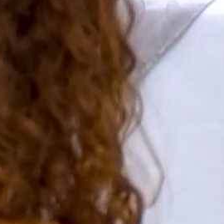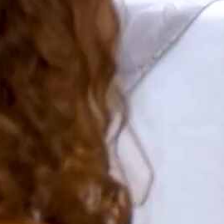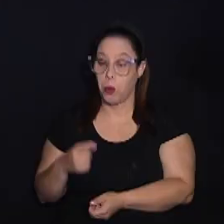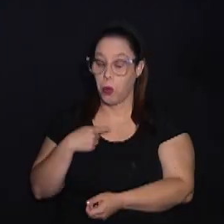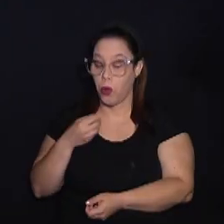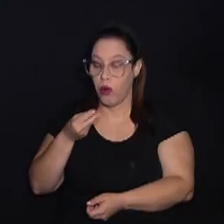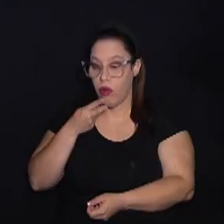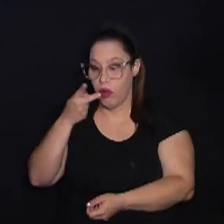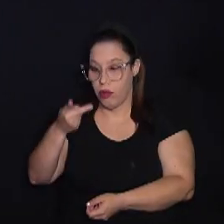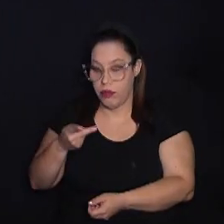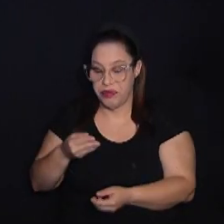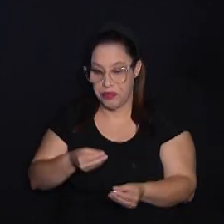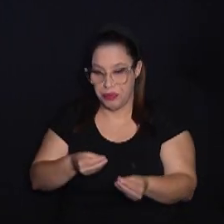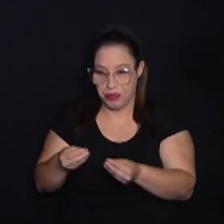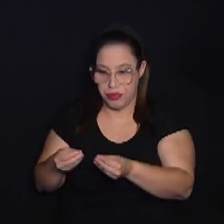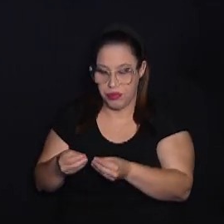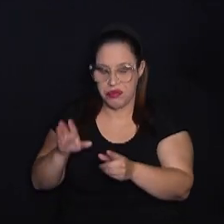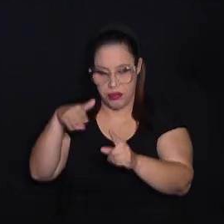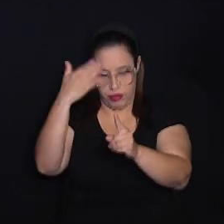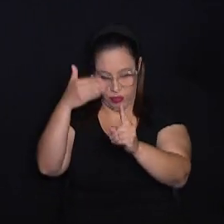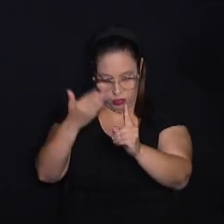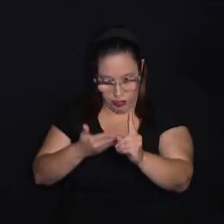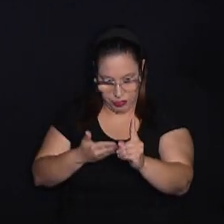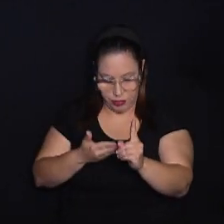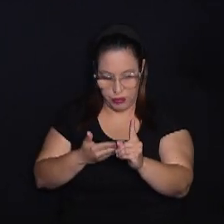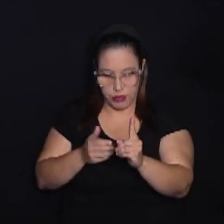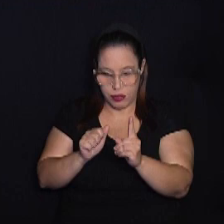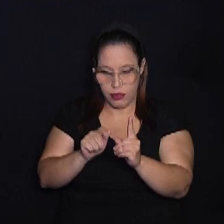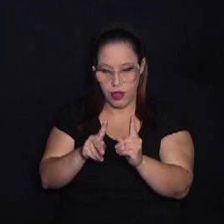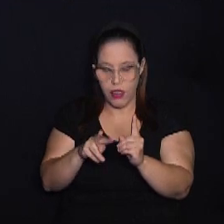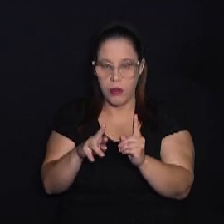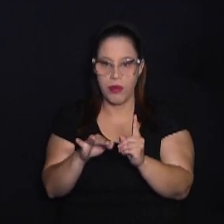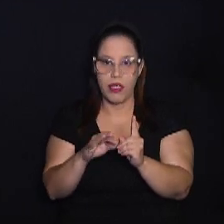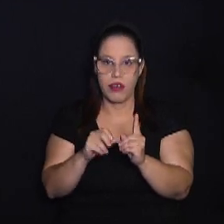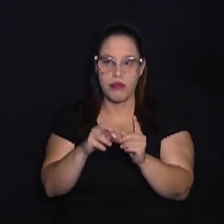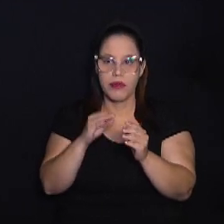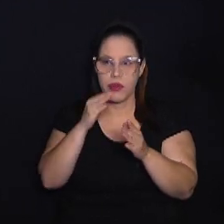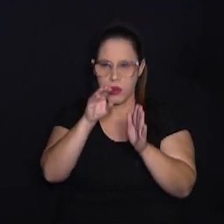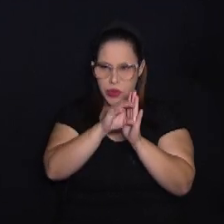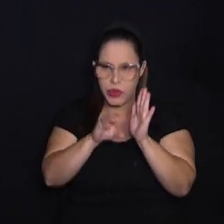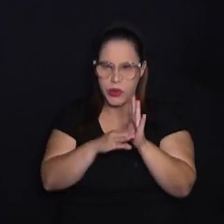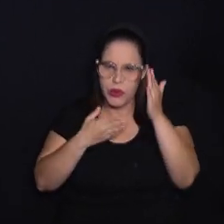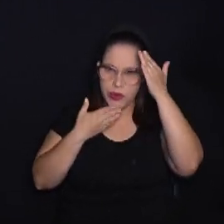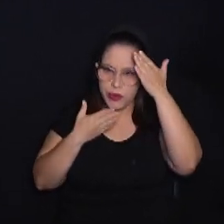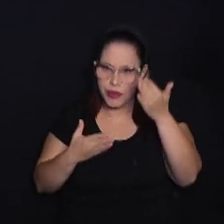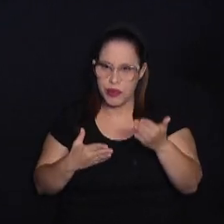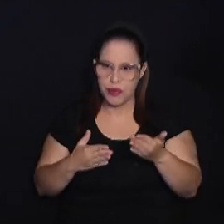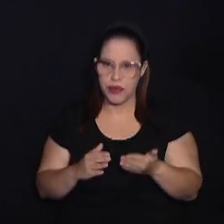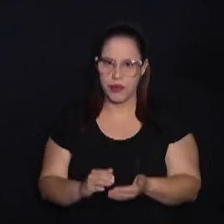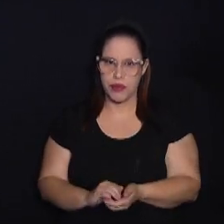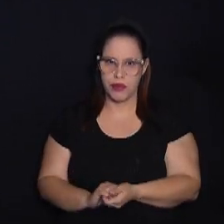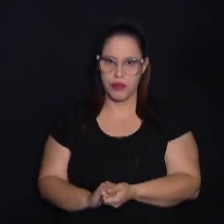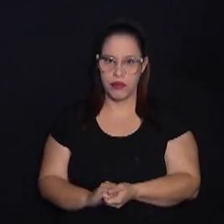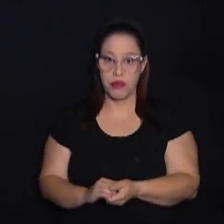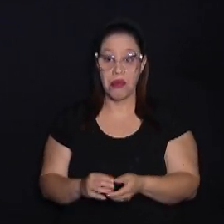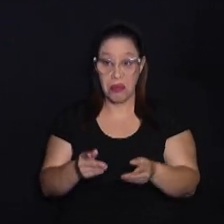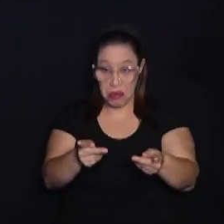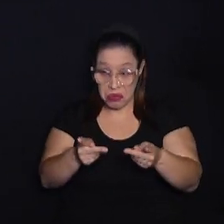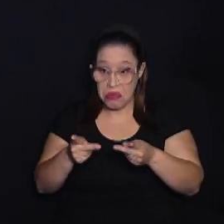Passamos a palavra, então, à nossa homenageada para seu discurso de agradecimento. Por